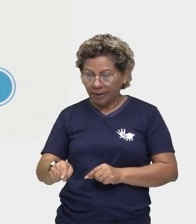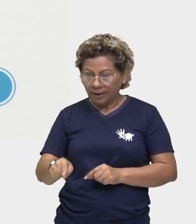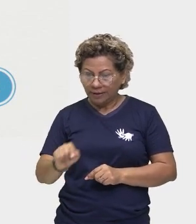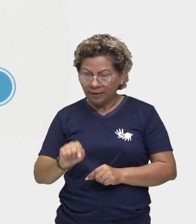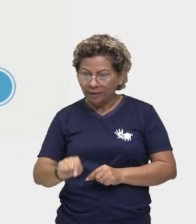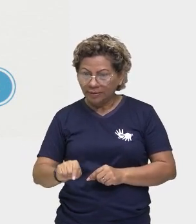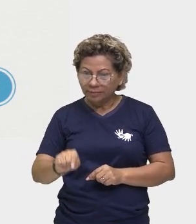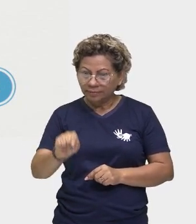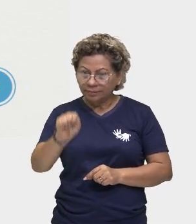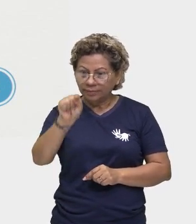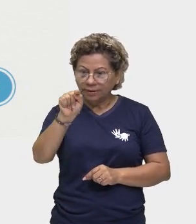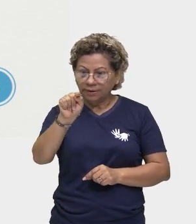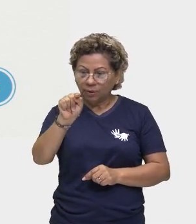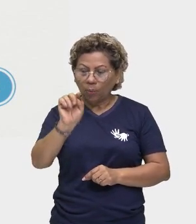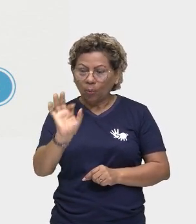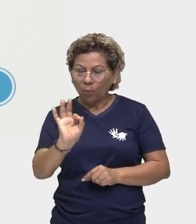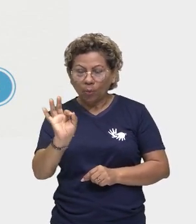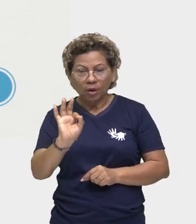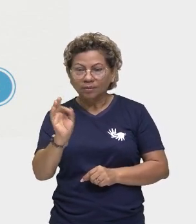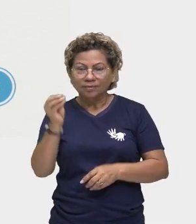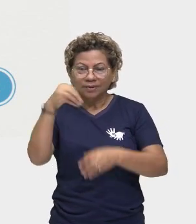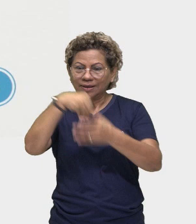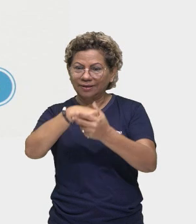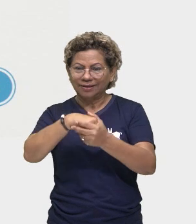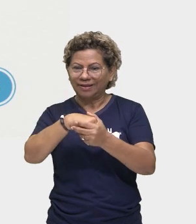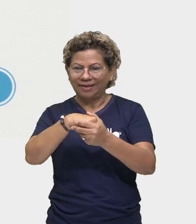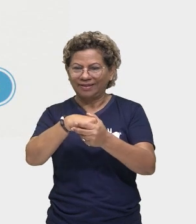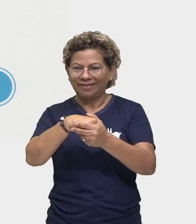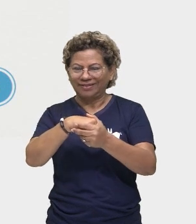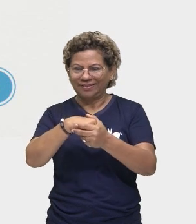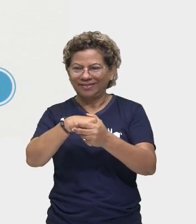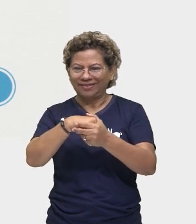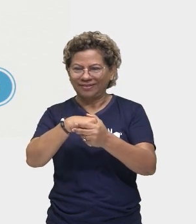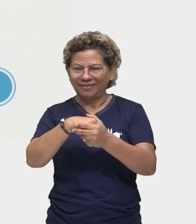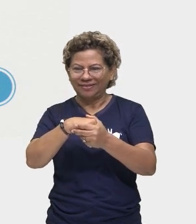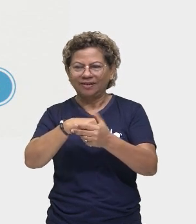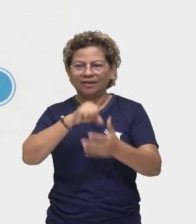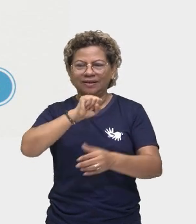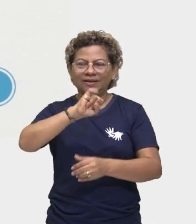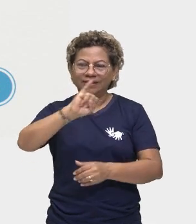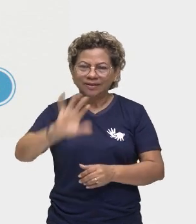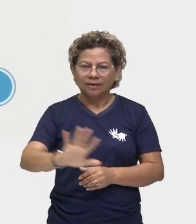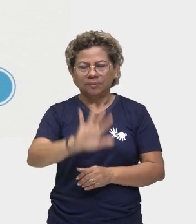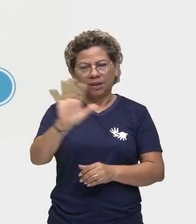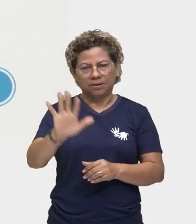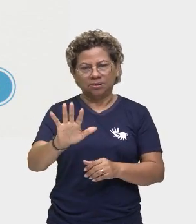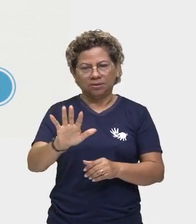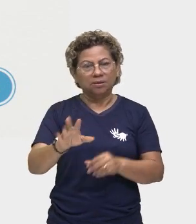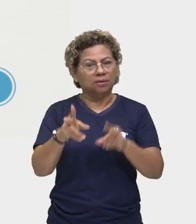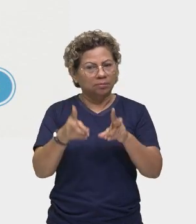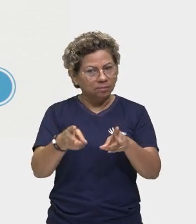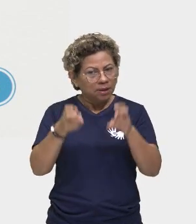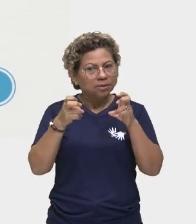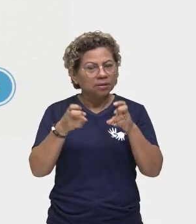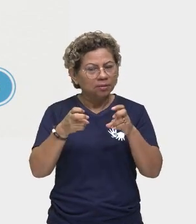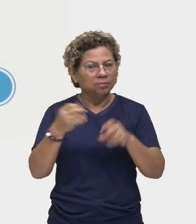convexo. Correto? Isso daqui é muito importante. Então, toda vez que eu tiver um